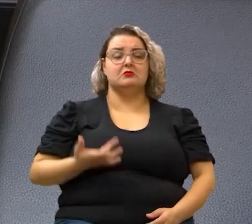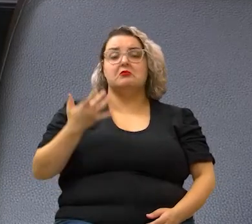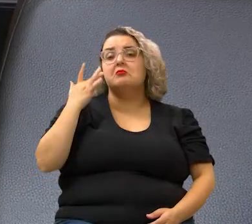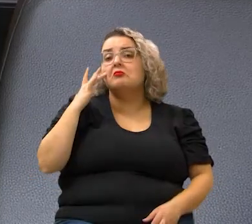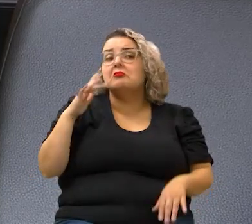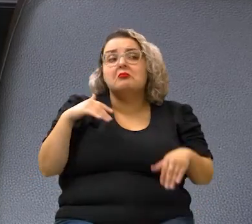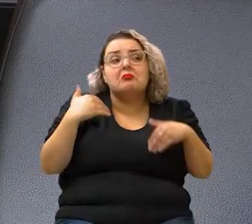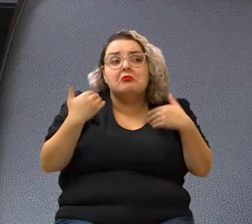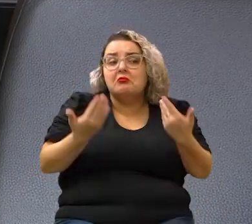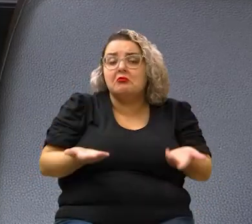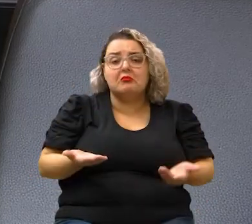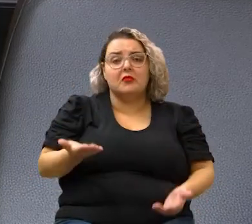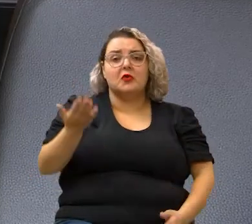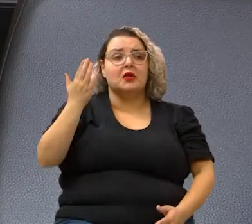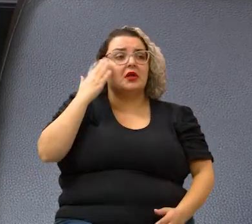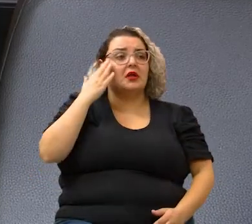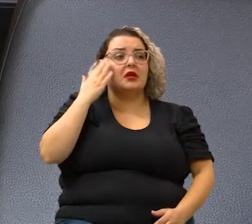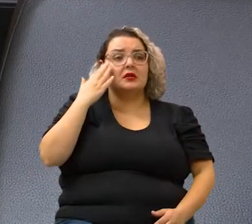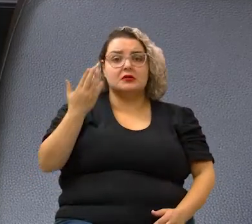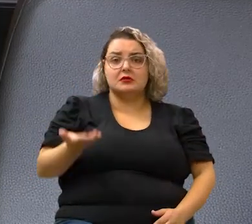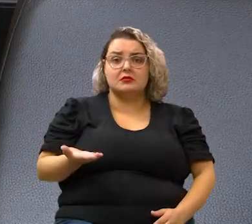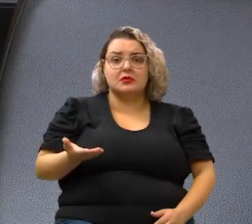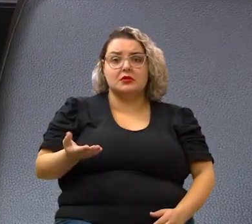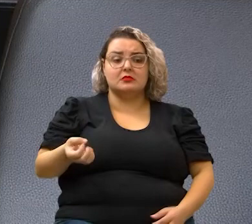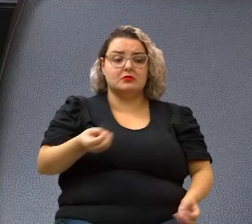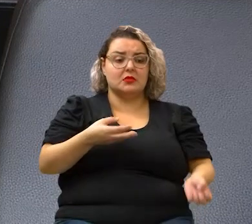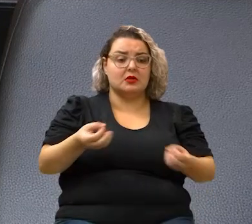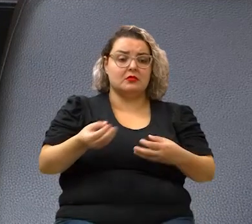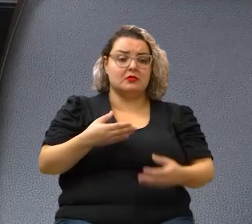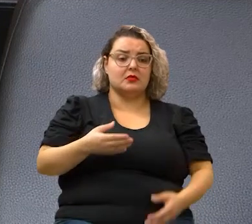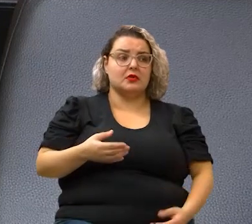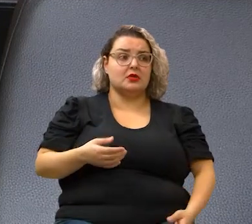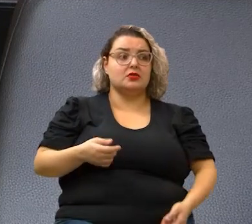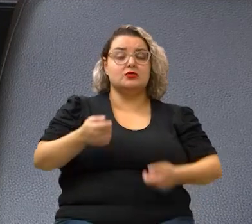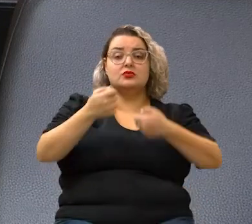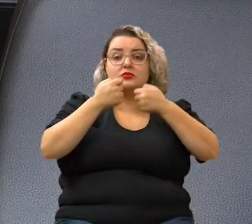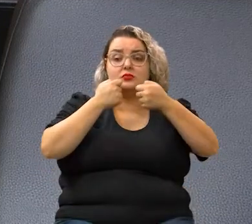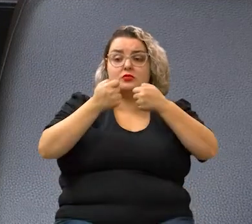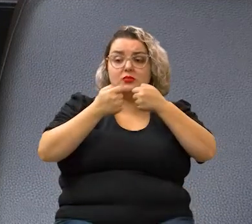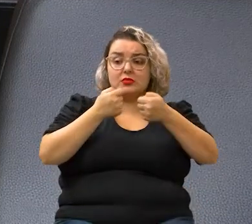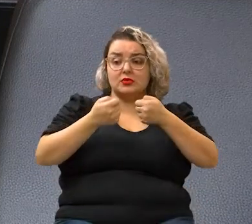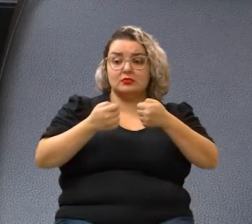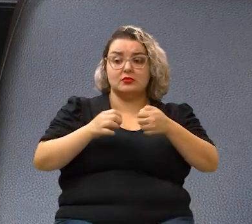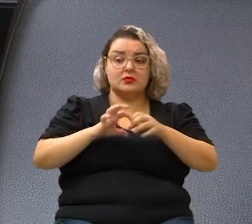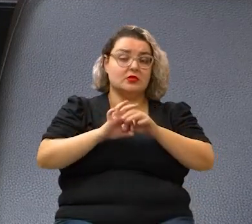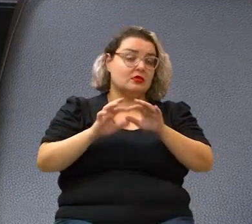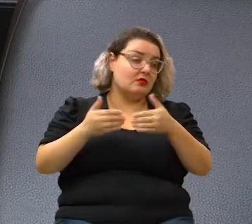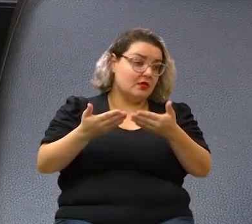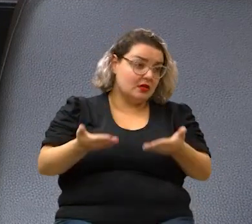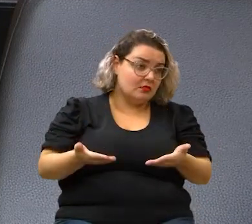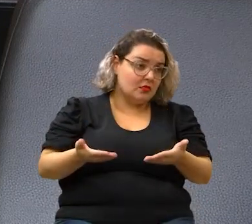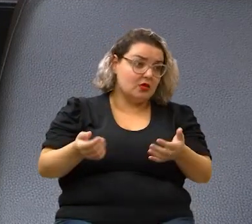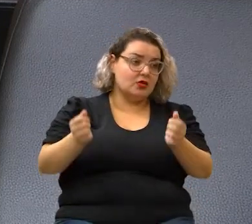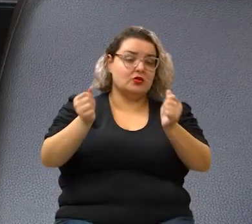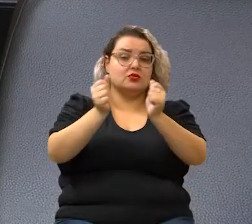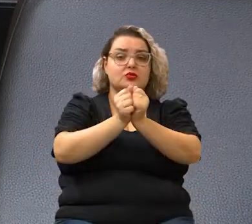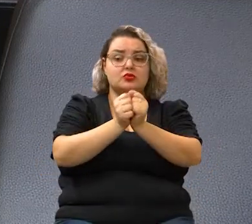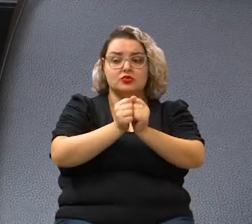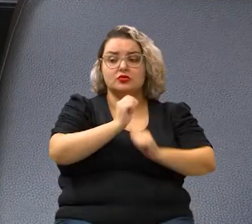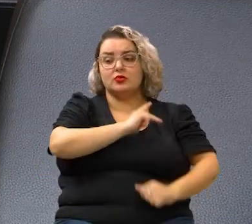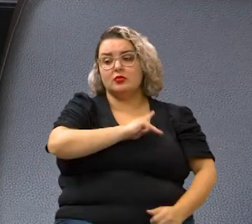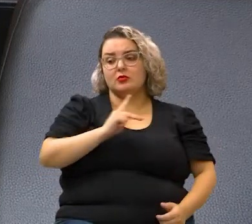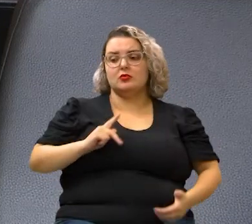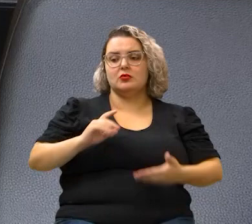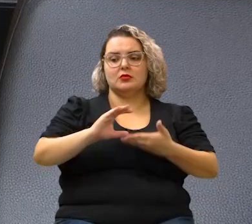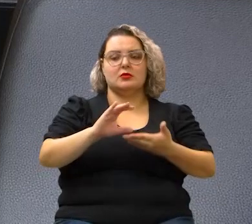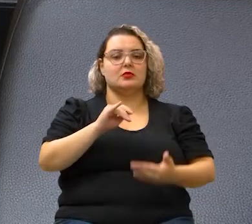né? Eu nem fiquei sabendo, eu fiquei sabendo recentemente por conta de uma entrevista que eu estava concedendo